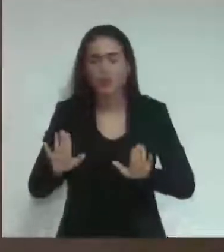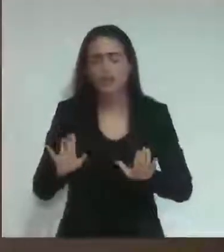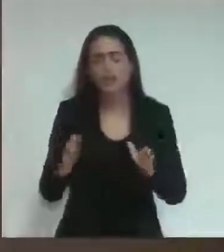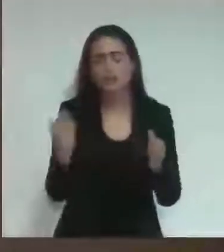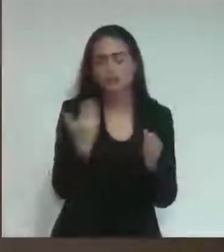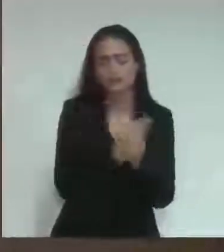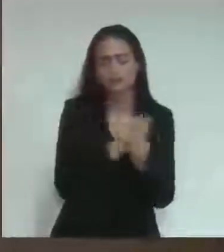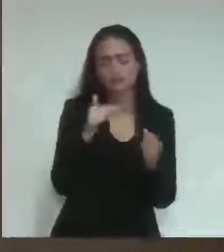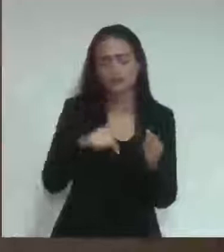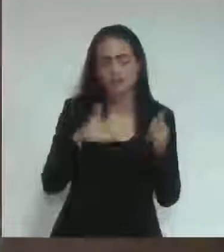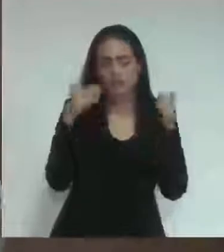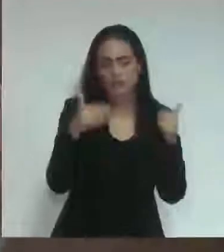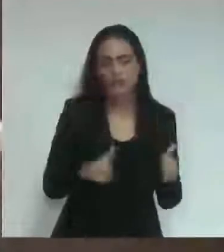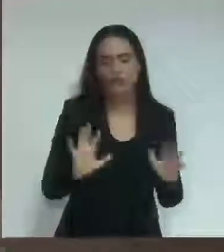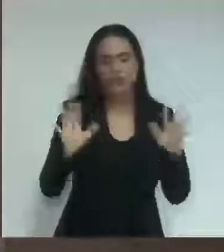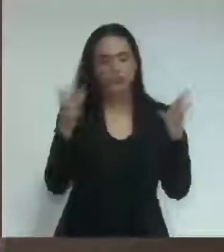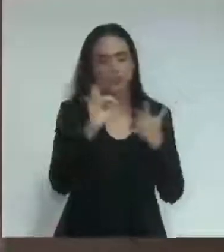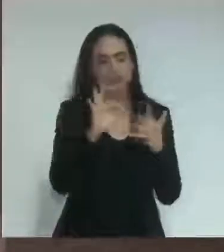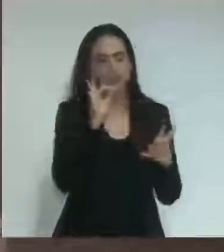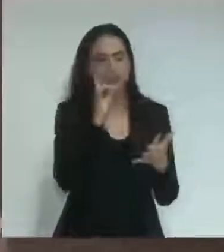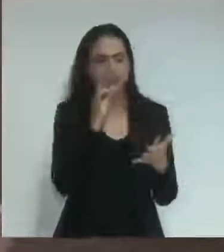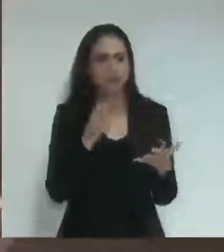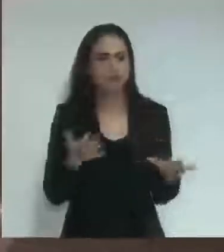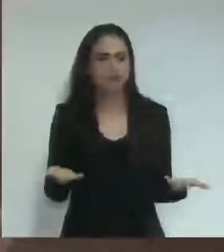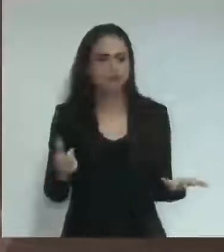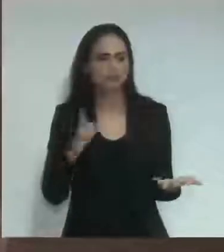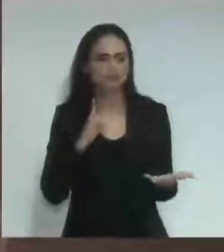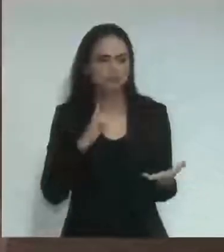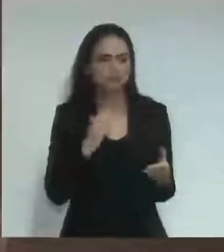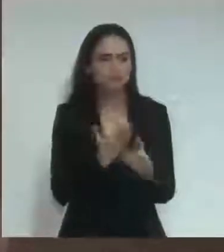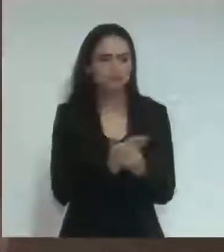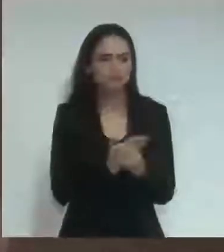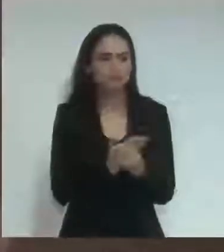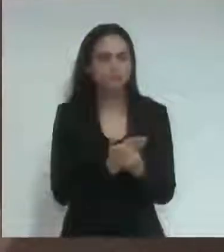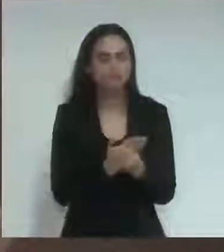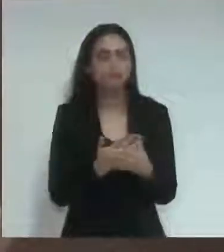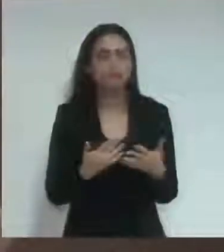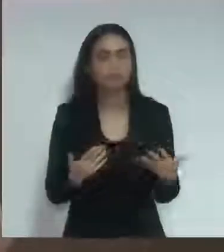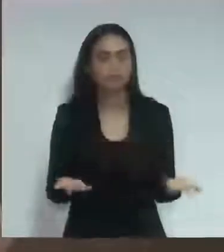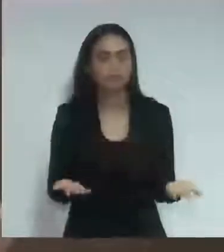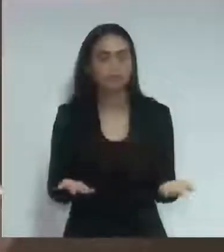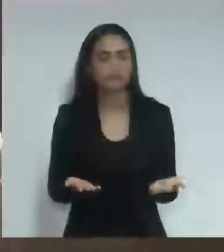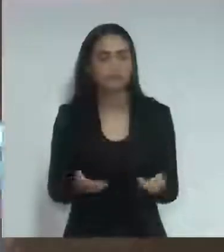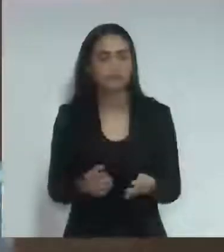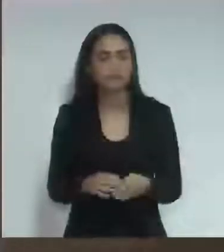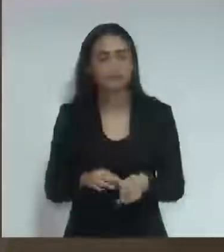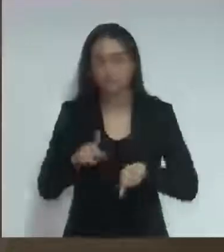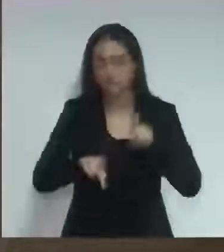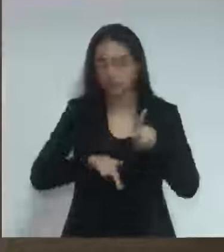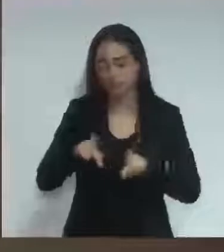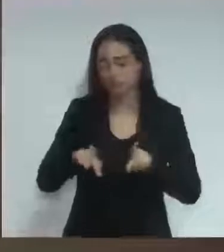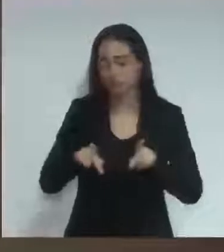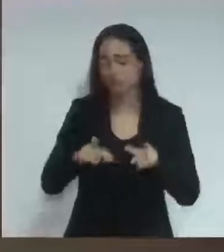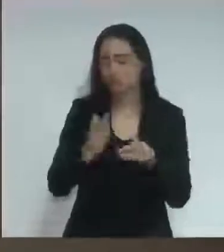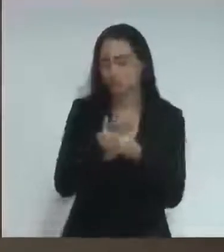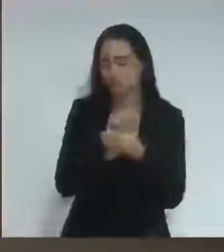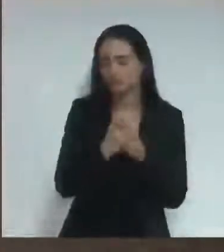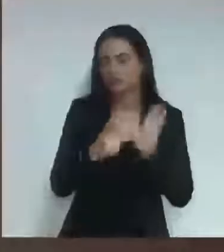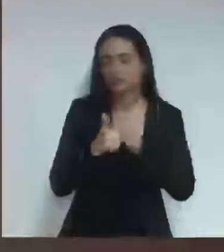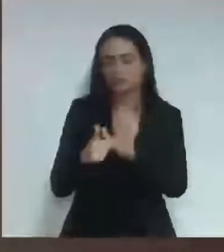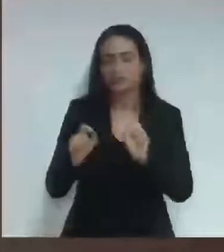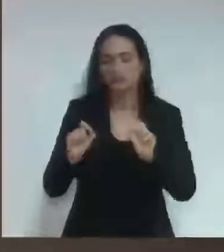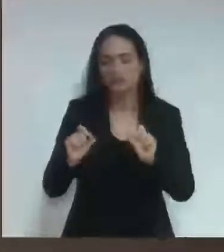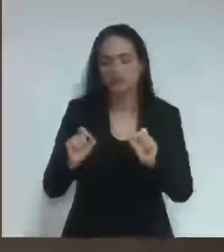No caso específico disso que se falou de bebidas, né, que é um dos processos que fizeram. Alegam que não foi feita licitação